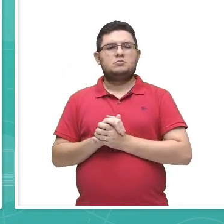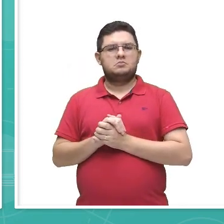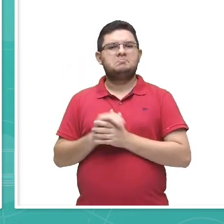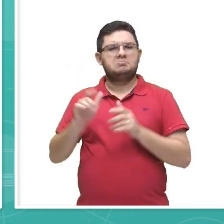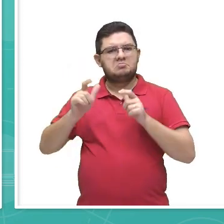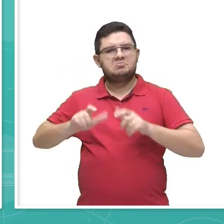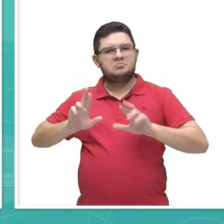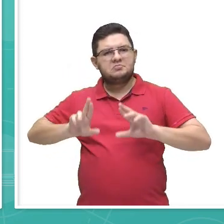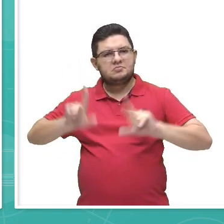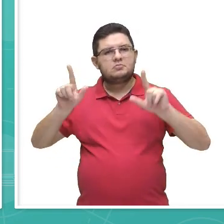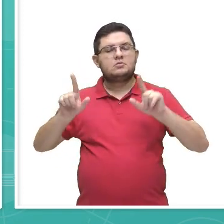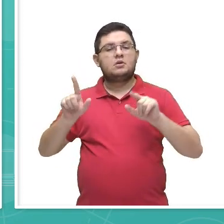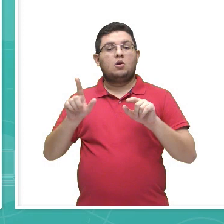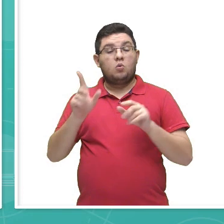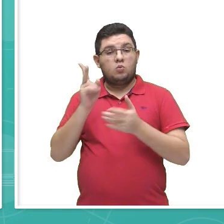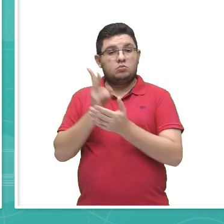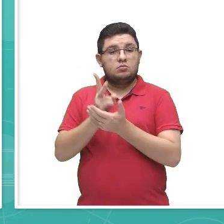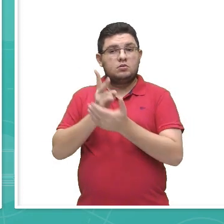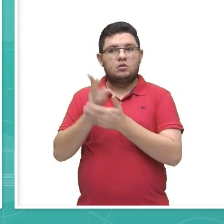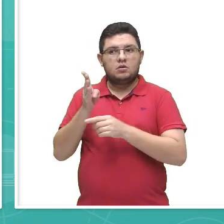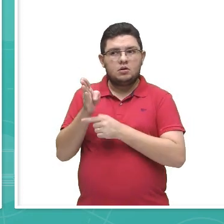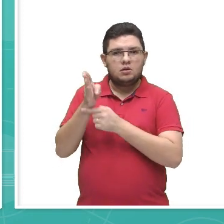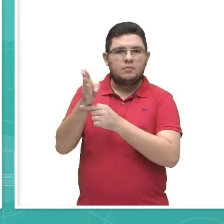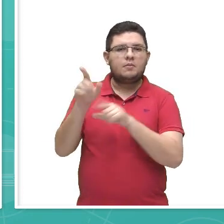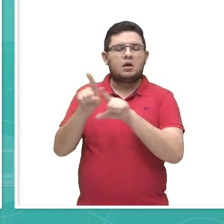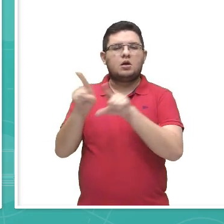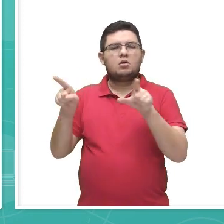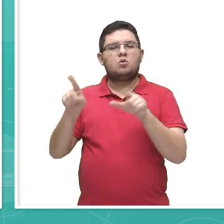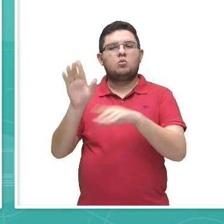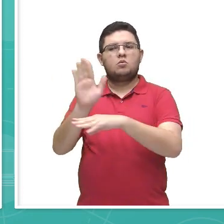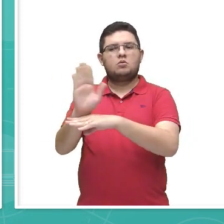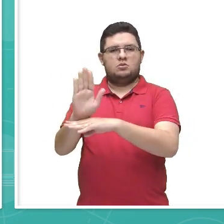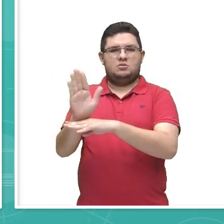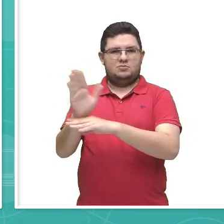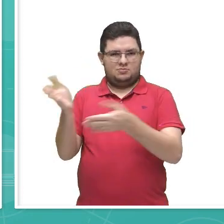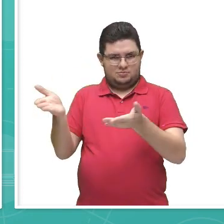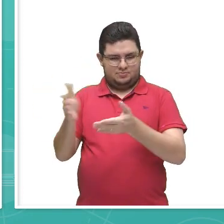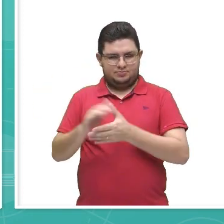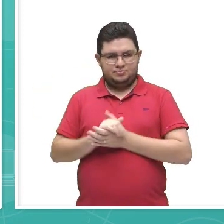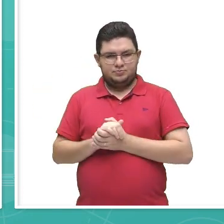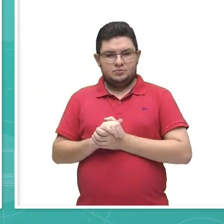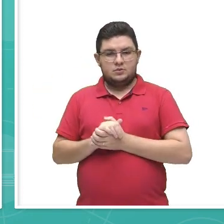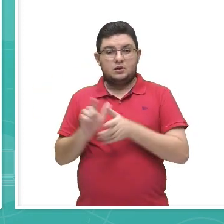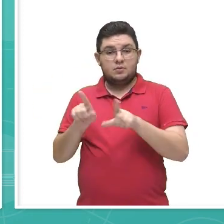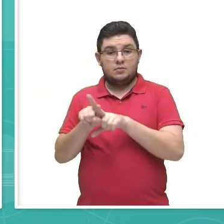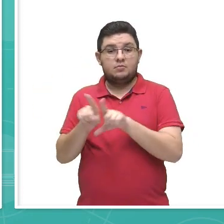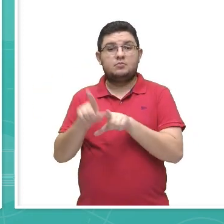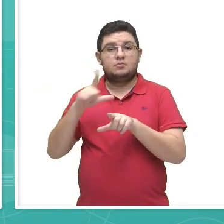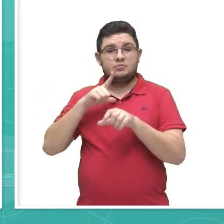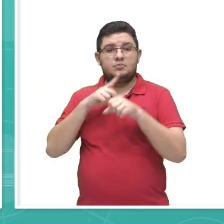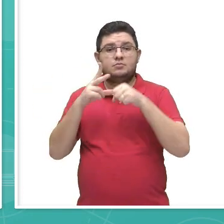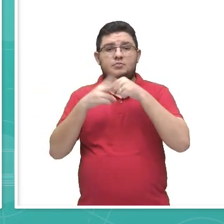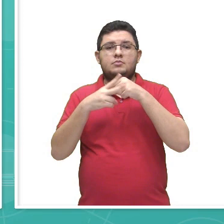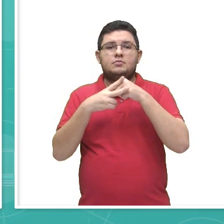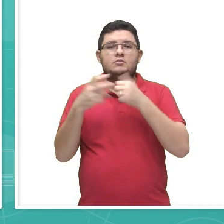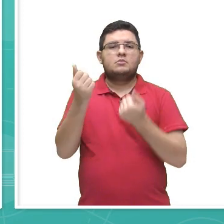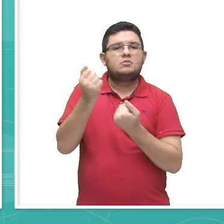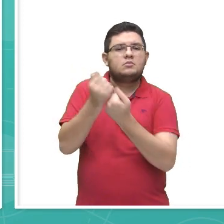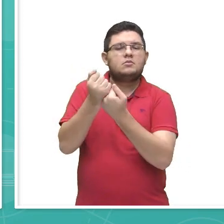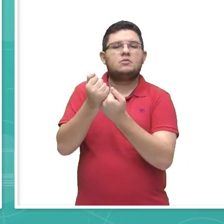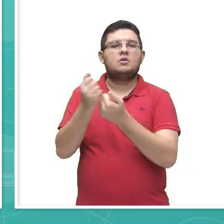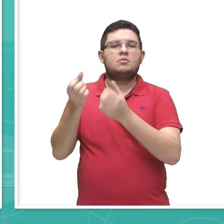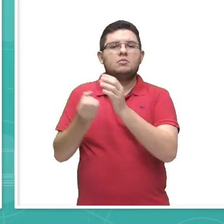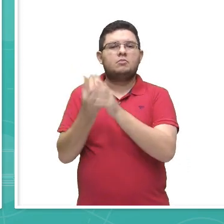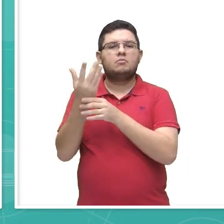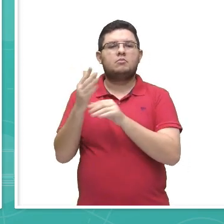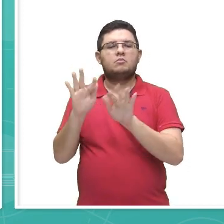diferente, né? O mesmo verbo ir para, que a gente viu na questão anterior. E aqui o verbo auxiliar, para fazer a pergunta,